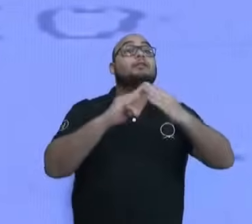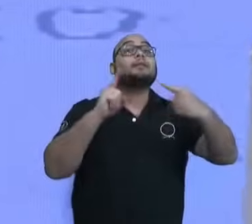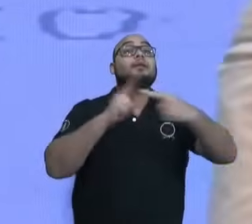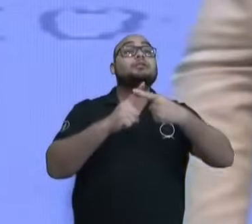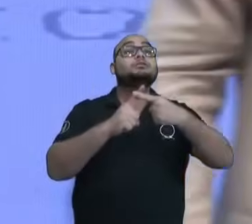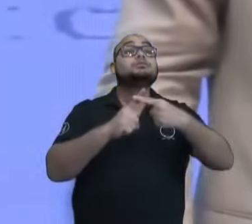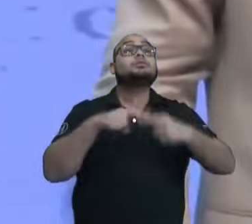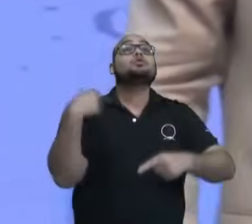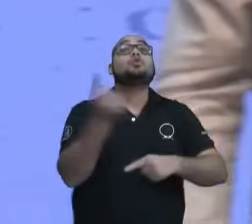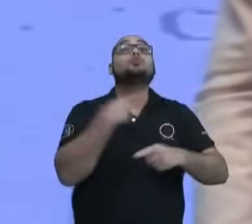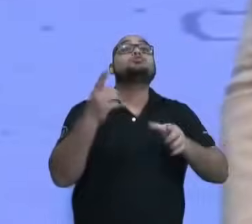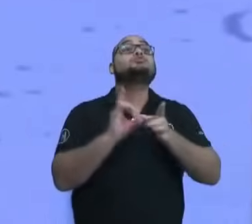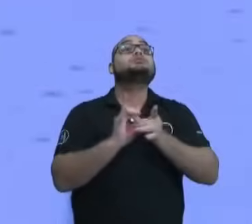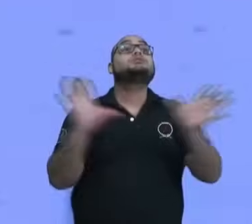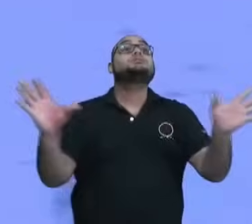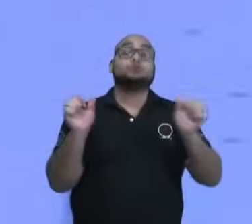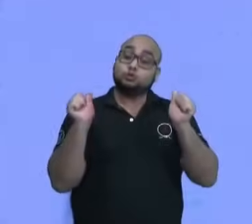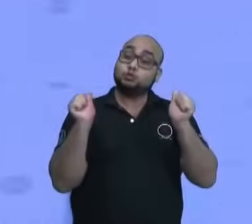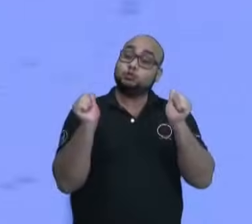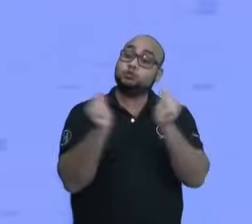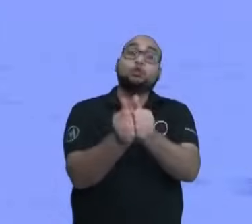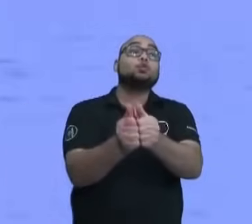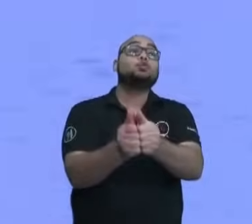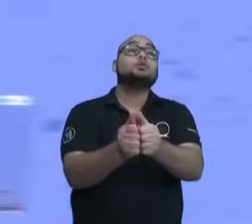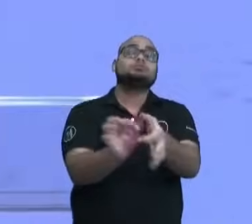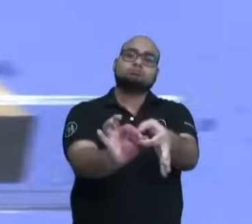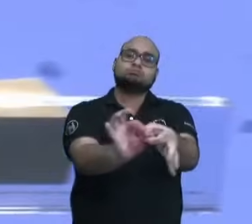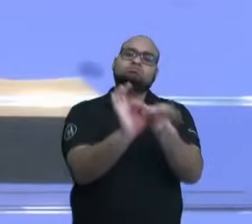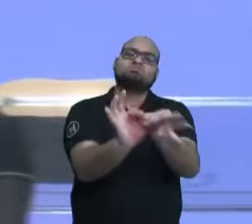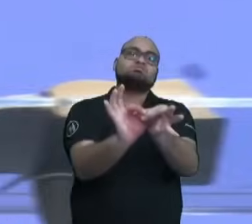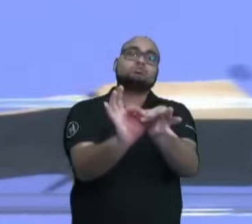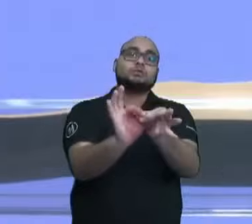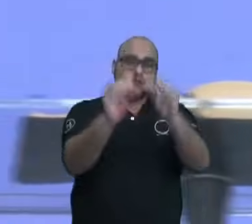liderança de um pastor